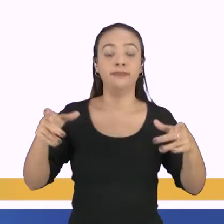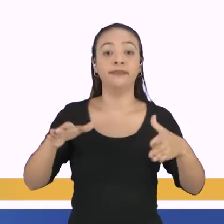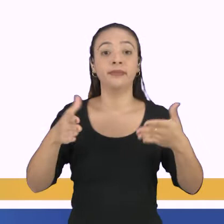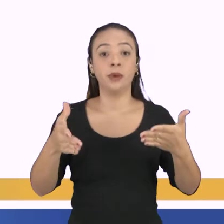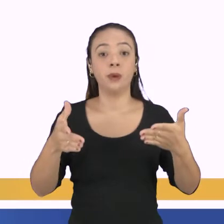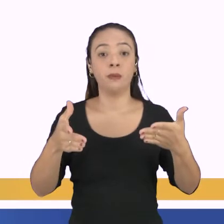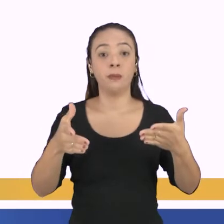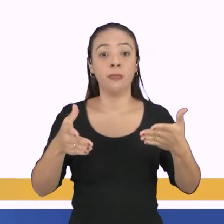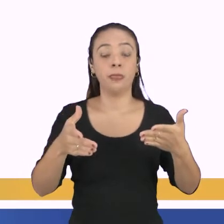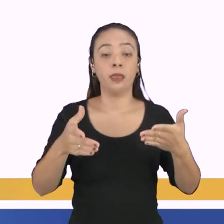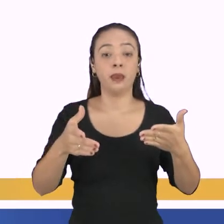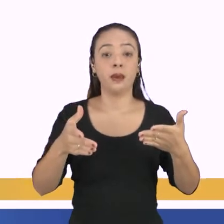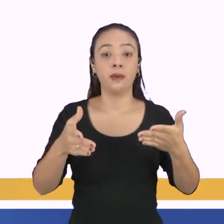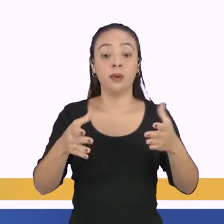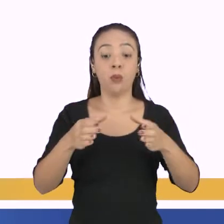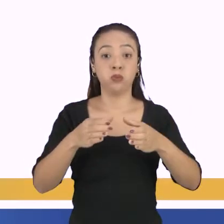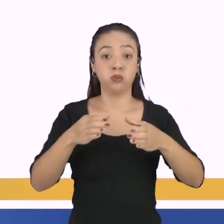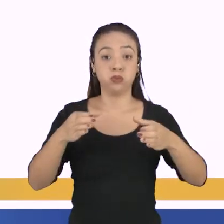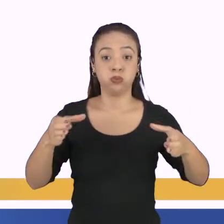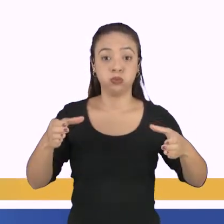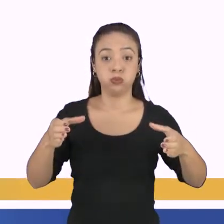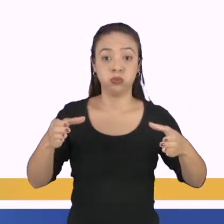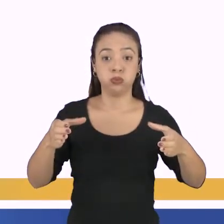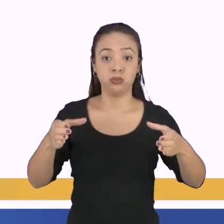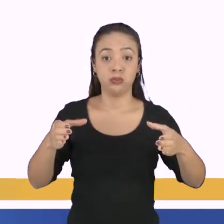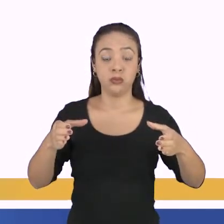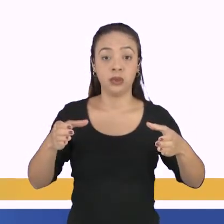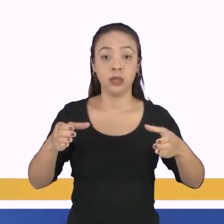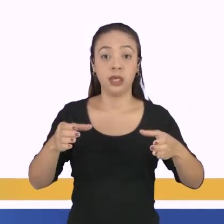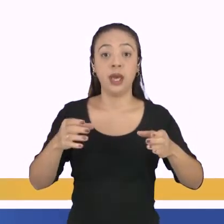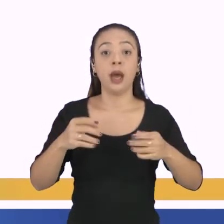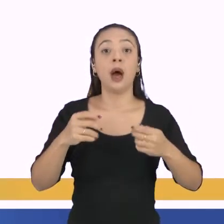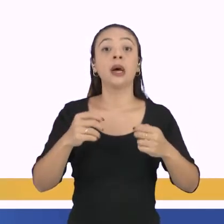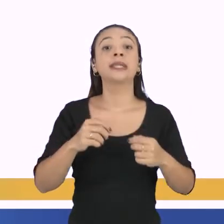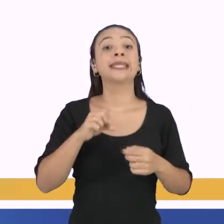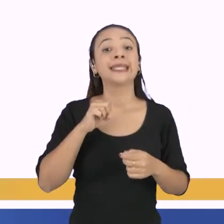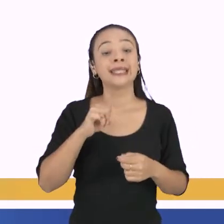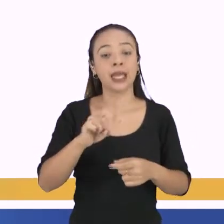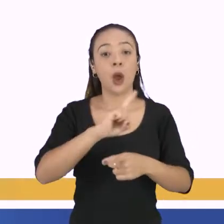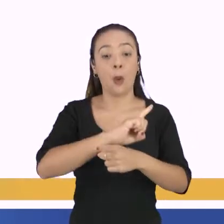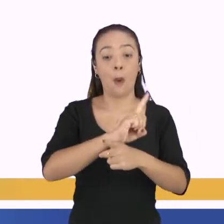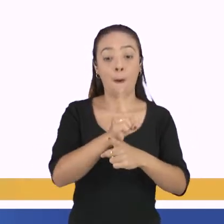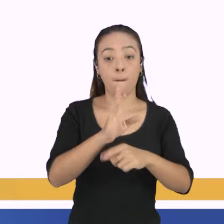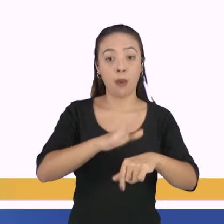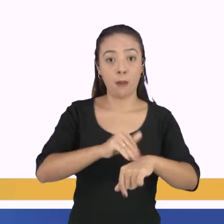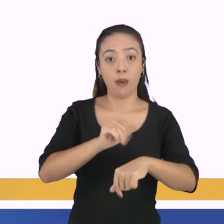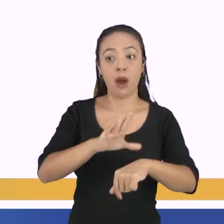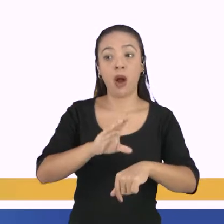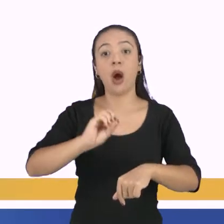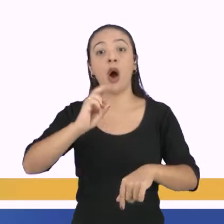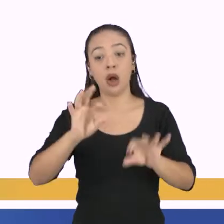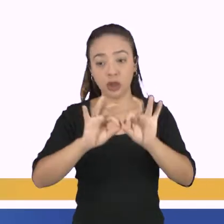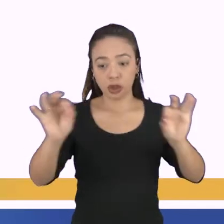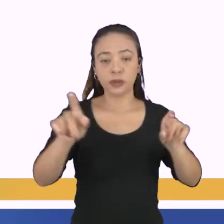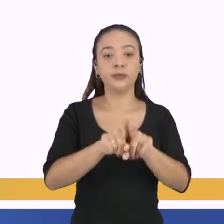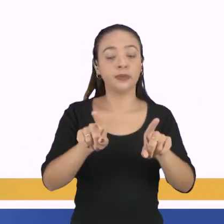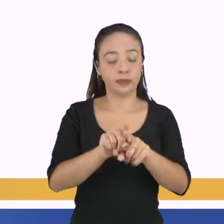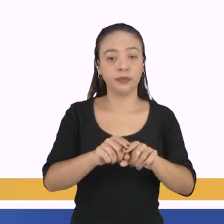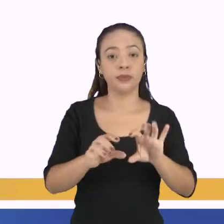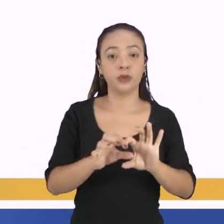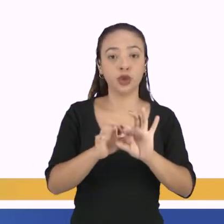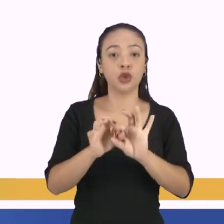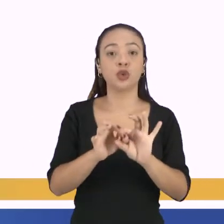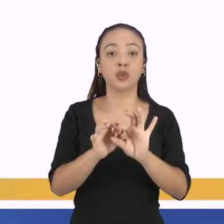grandezas, quando uma cresce, a outra não decresce. Ou elas aumentam juntas, ou elas decrescem juntas. Então